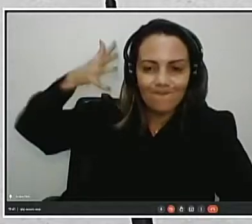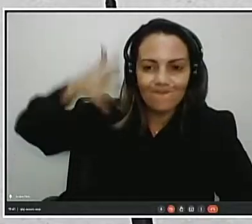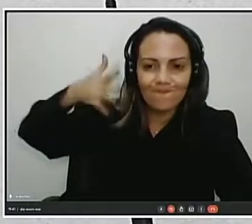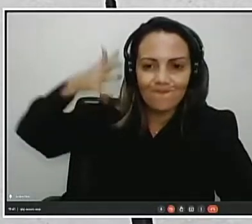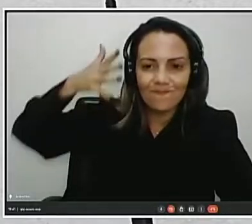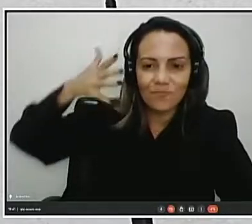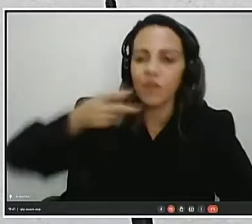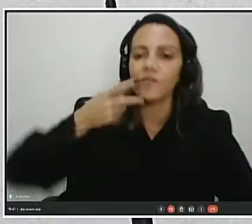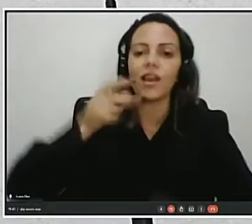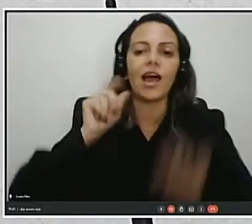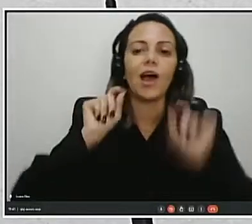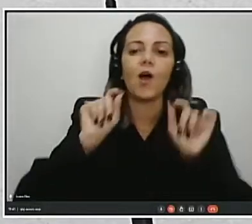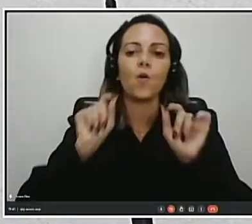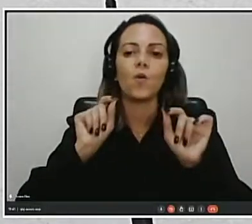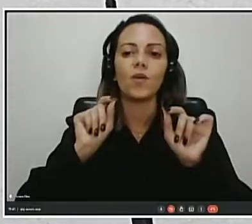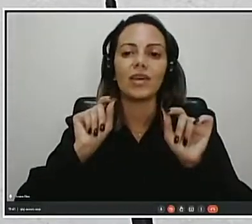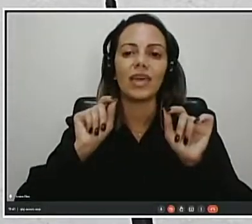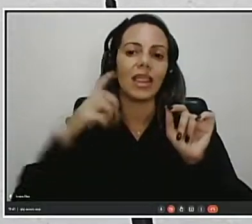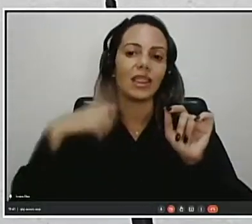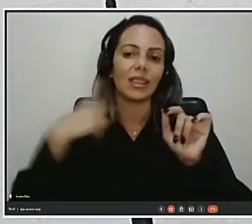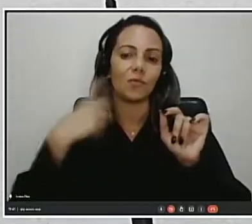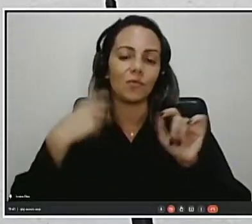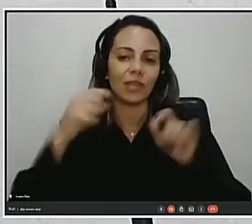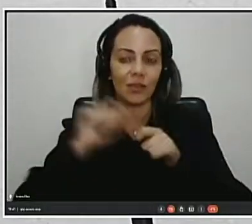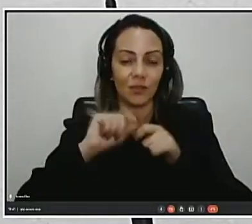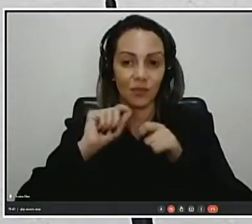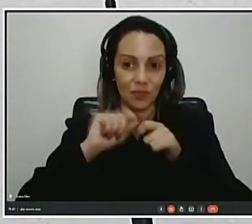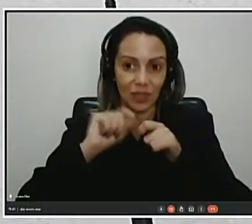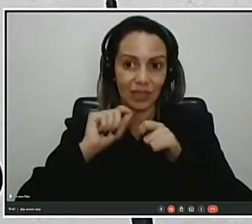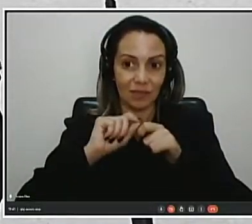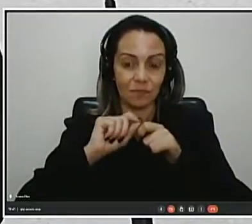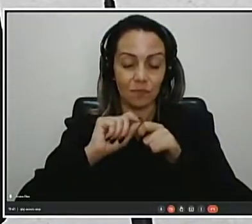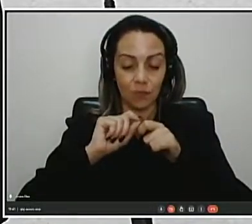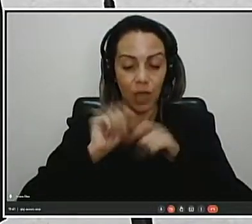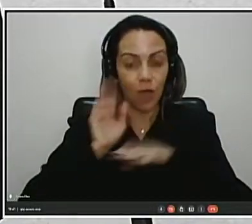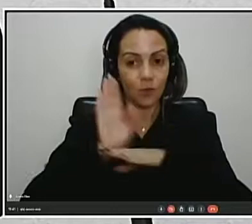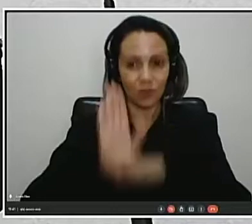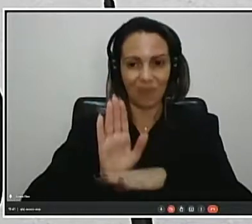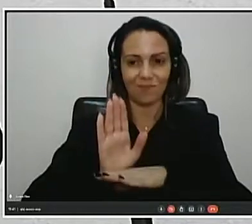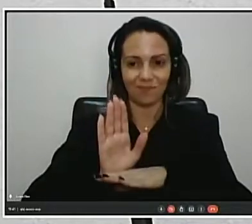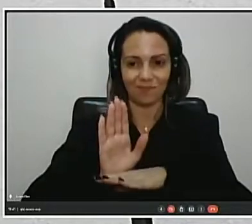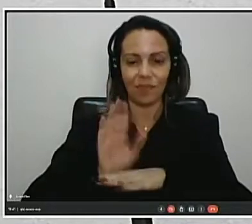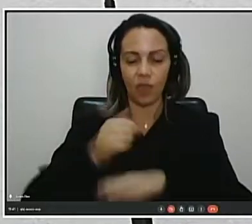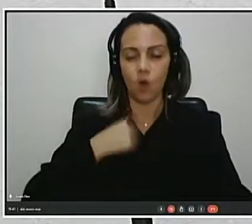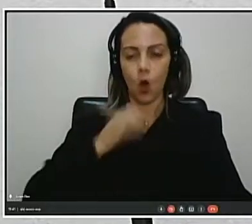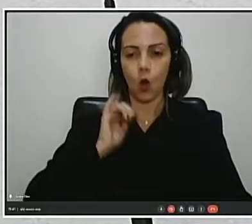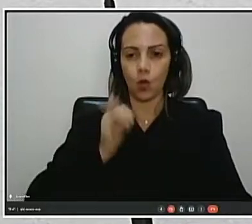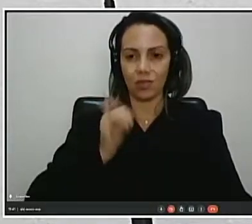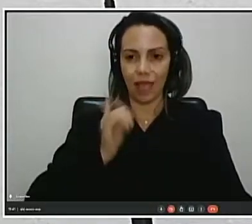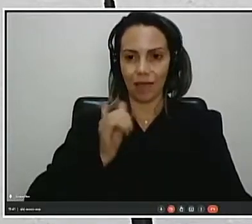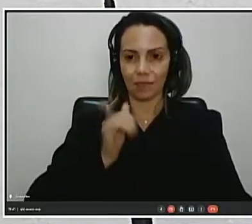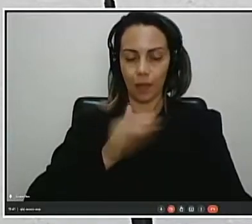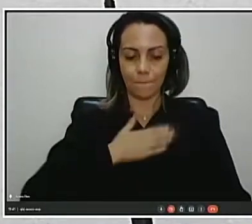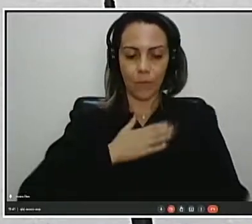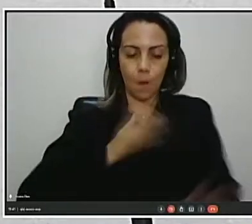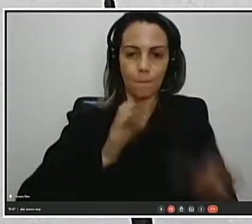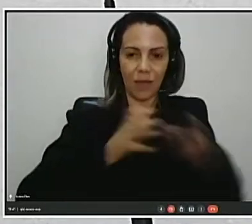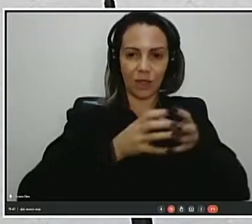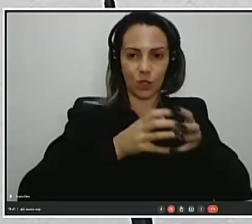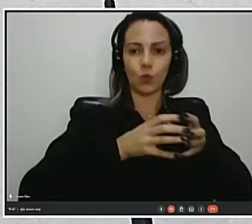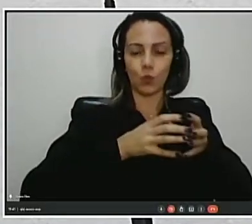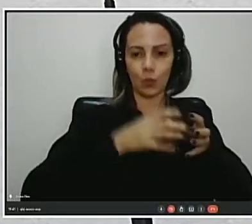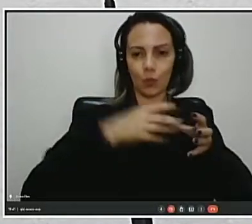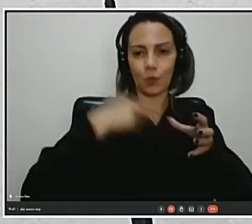meu partido já fizeram por União da Vitória. O projeto Minha Casa e Minha Vida, que construiu quase 600 casas